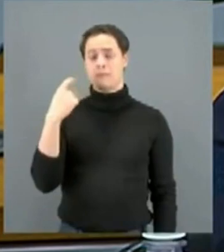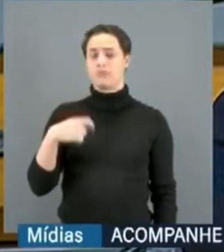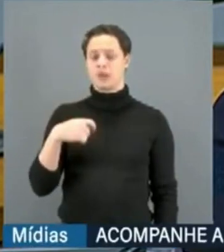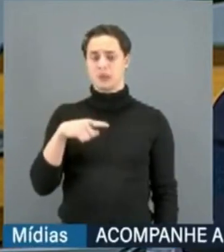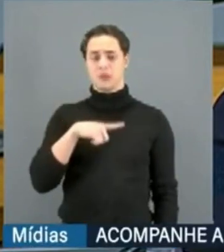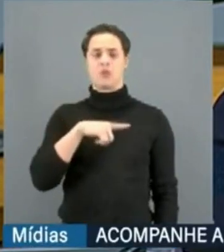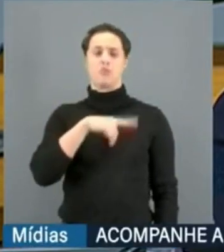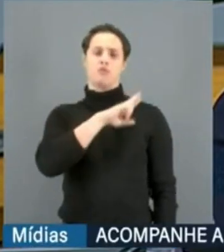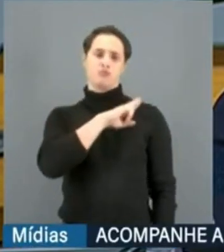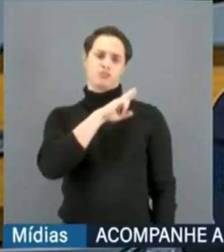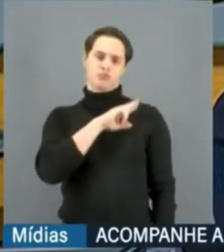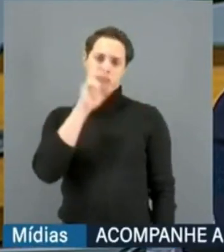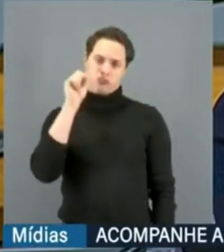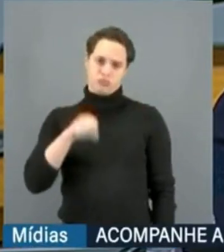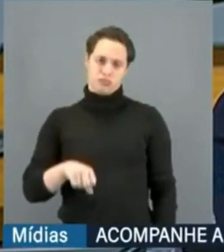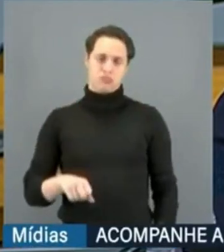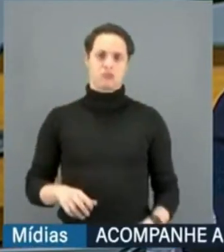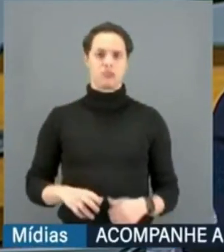responsabilizada.